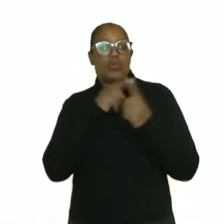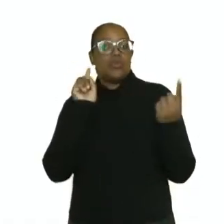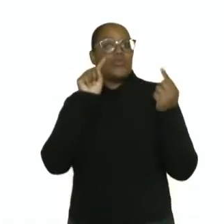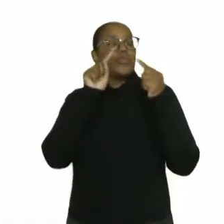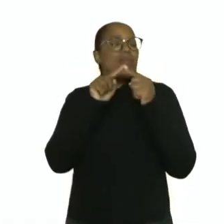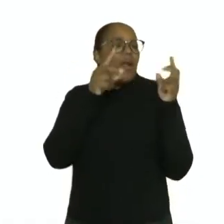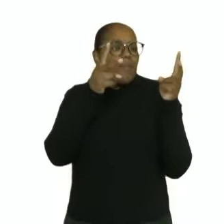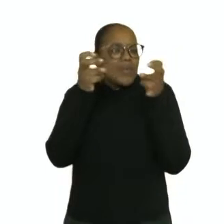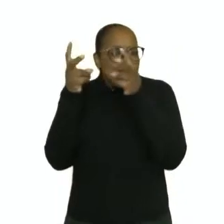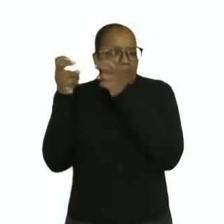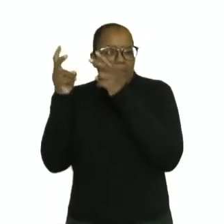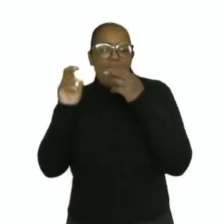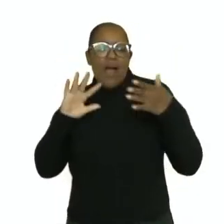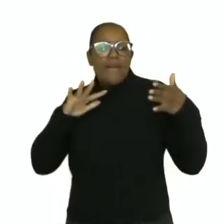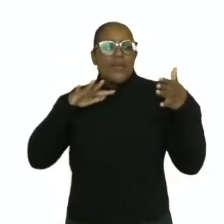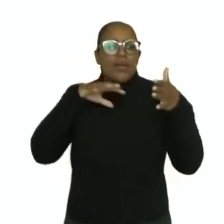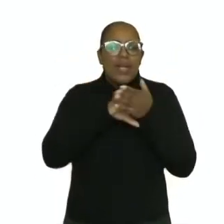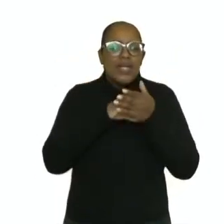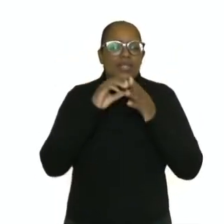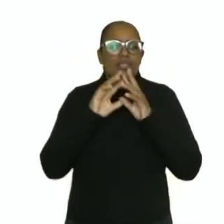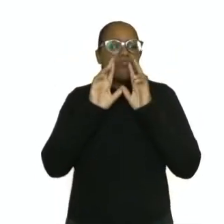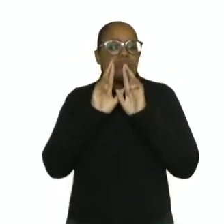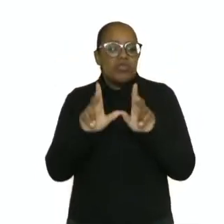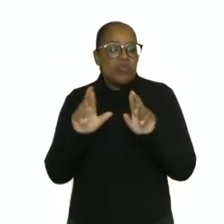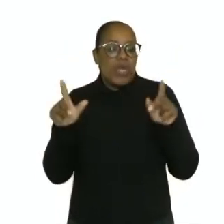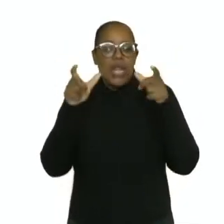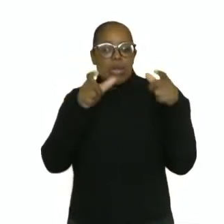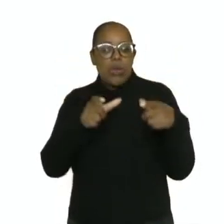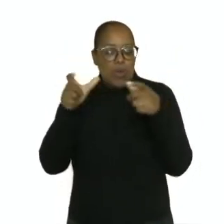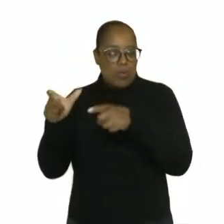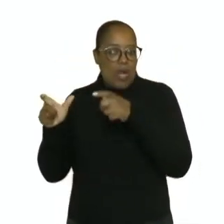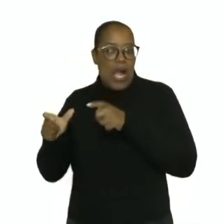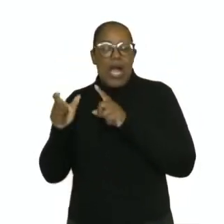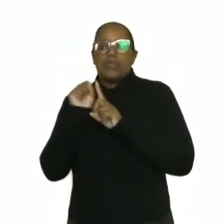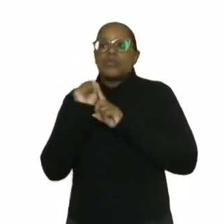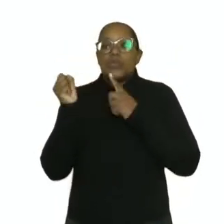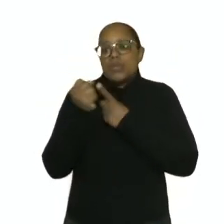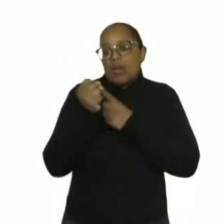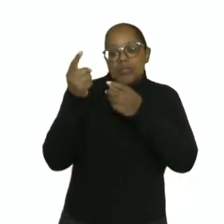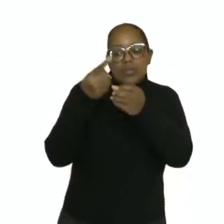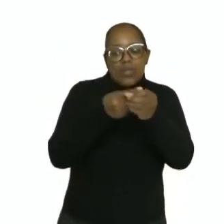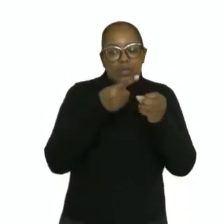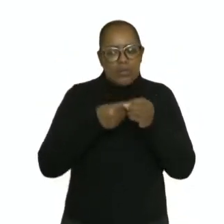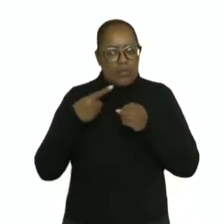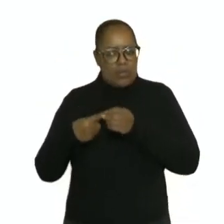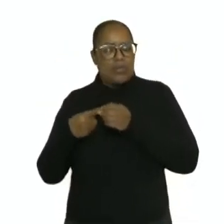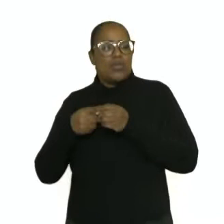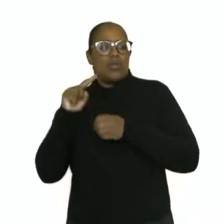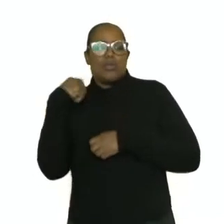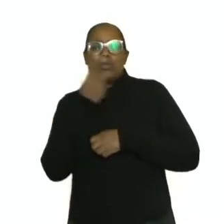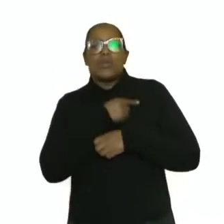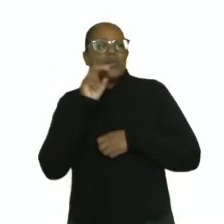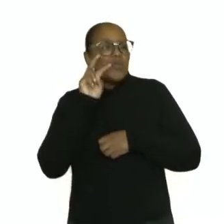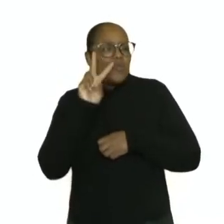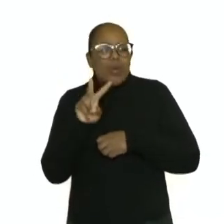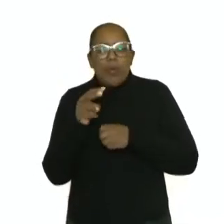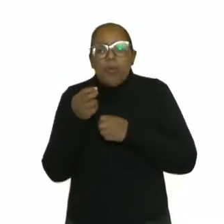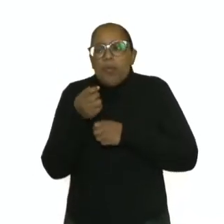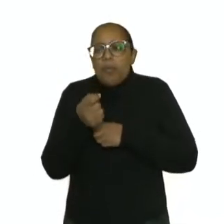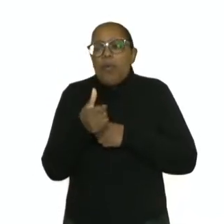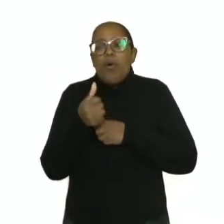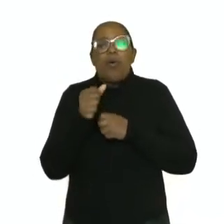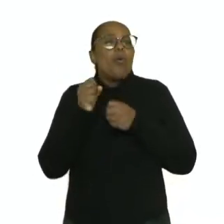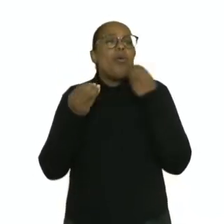violência nas sociedades contemporâneas. Então, a gente vai olhar um pouquinho sobre o olhar sociológico, como